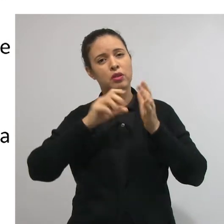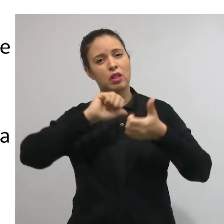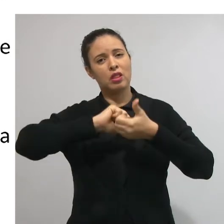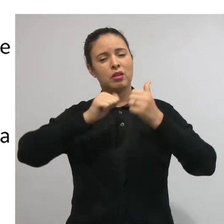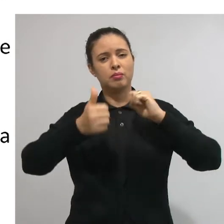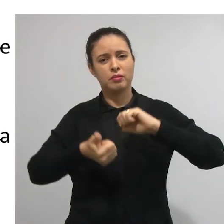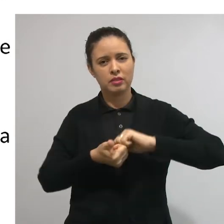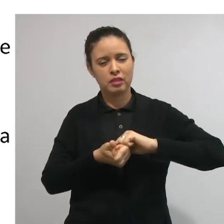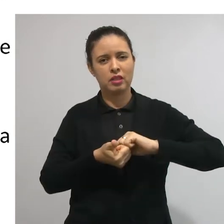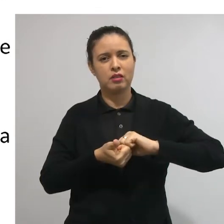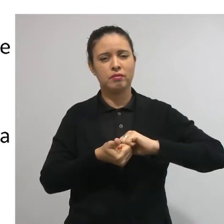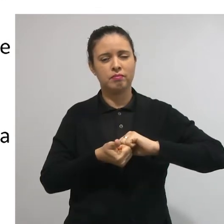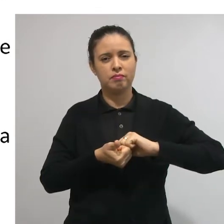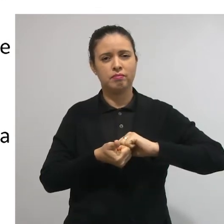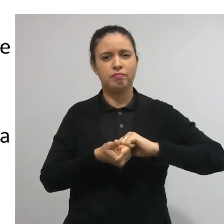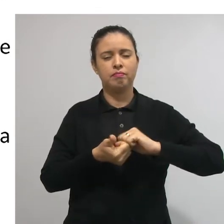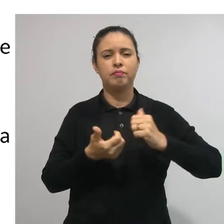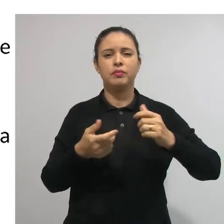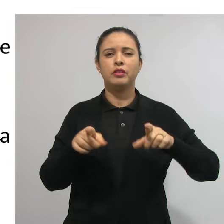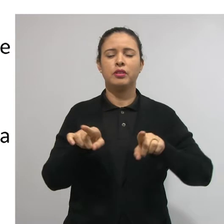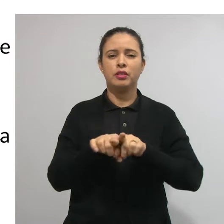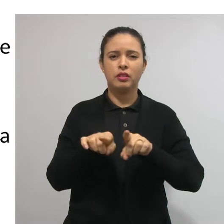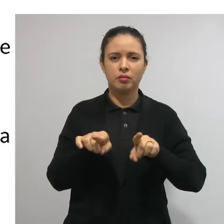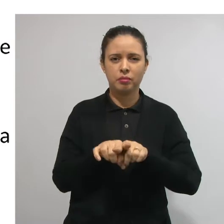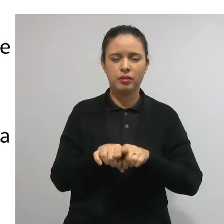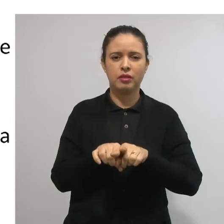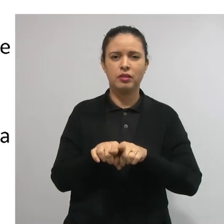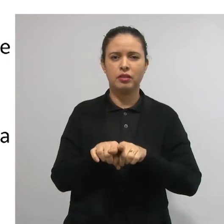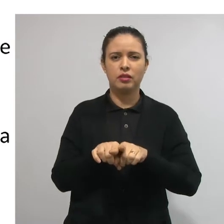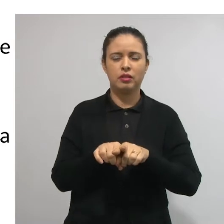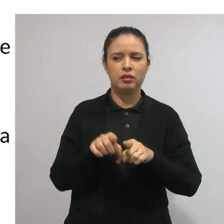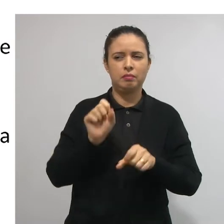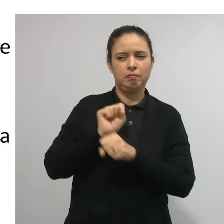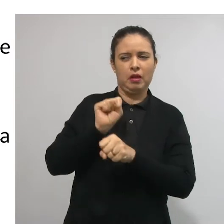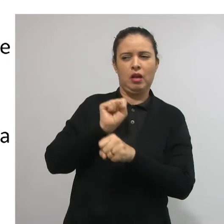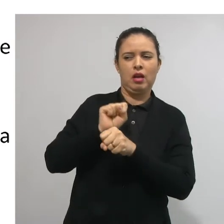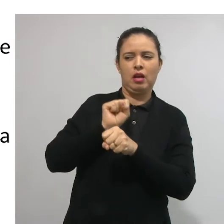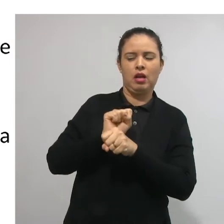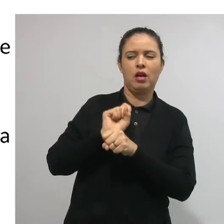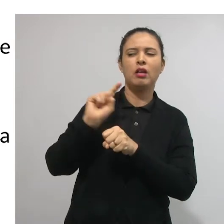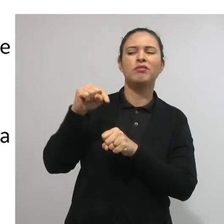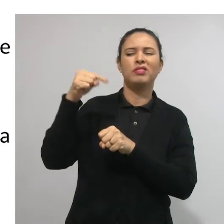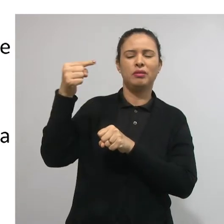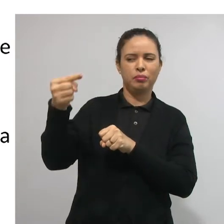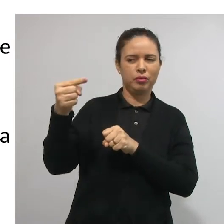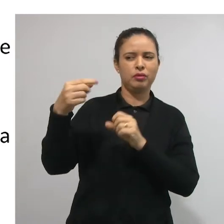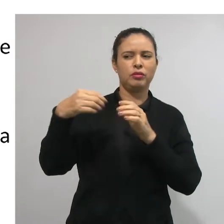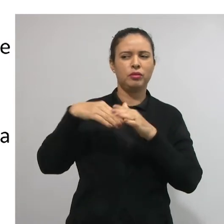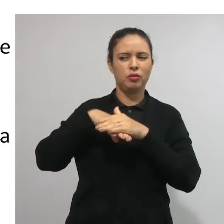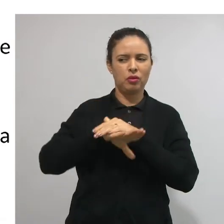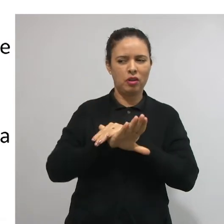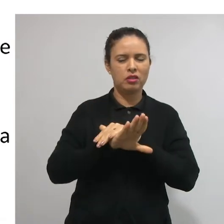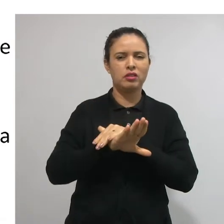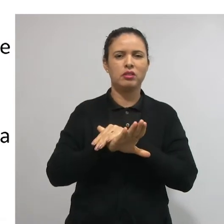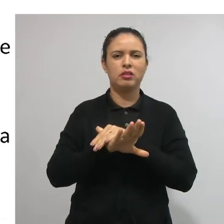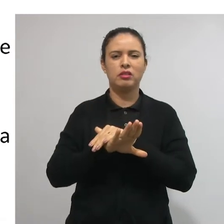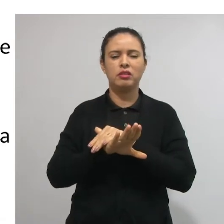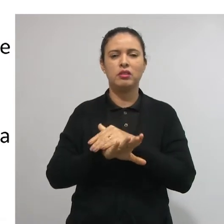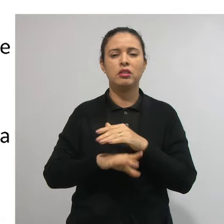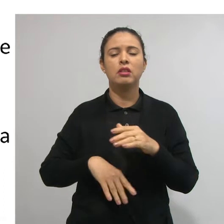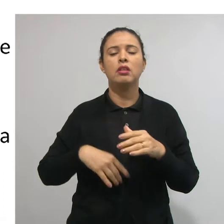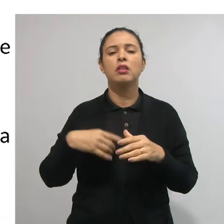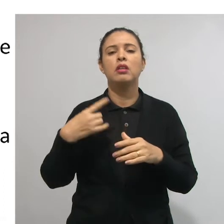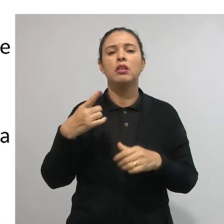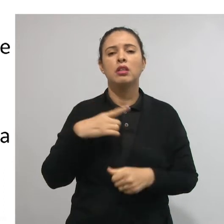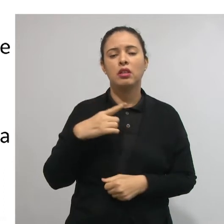resistente à frustração, meu Deus do céu. Capaz de adiar recompensas com desejo permanente de realização.